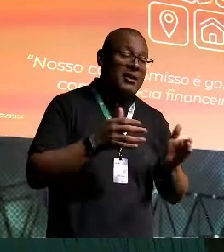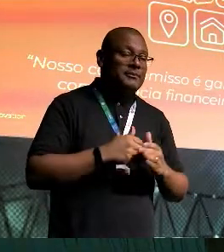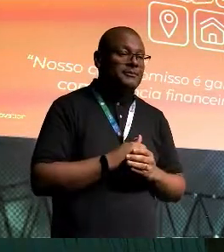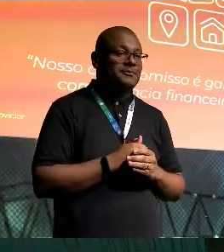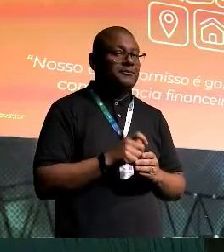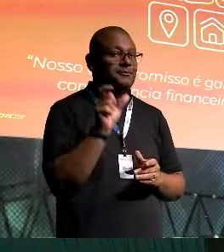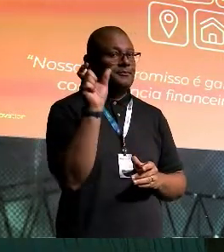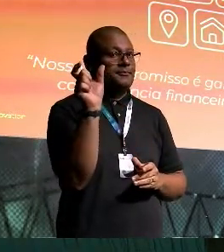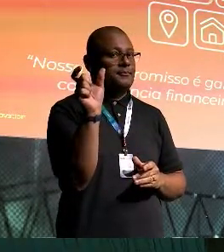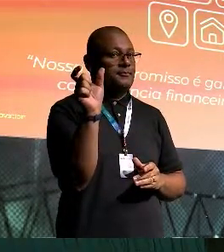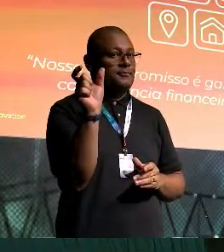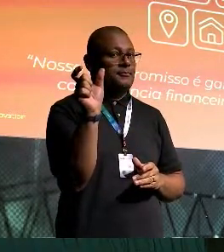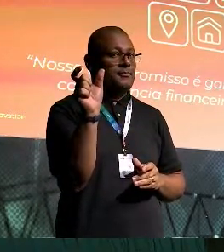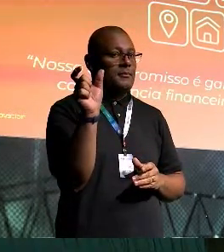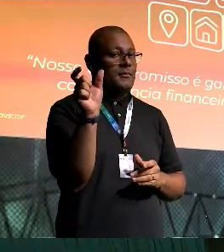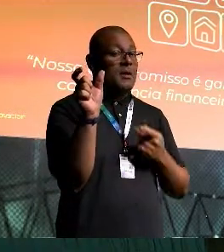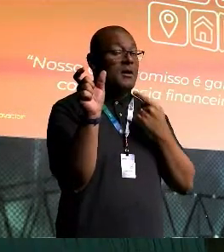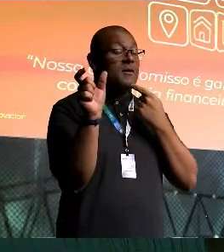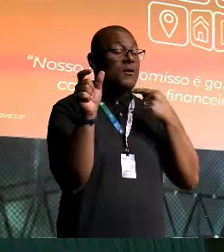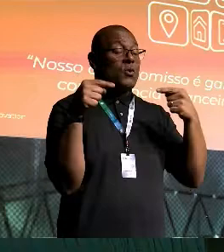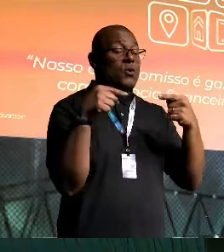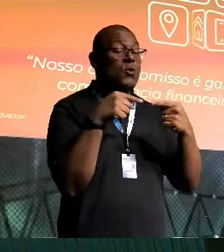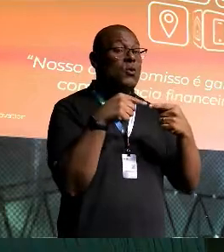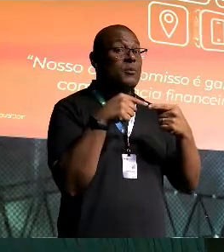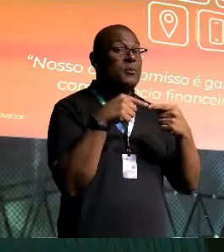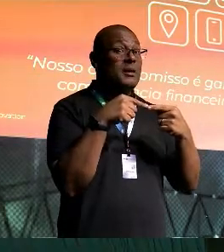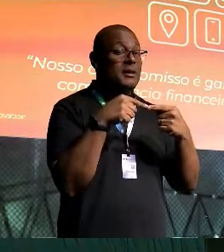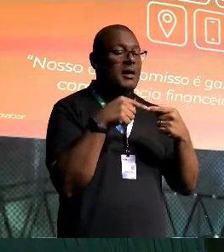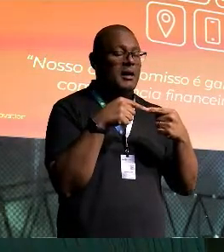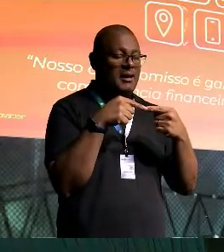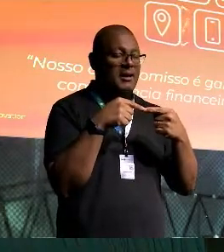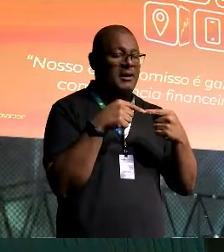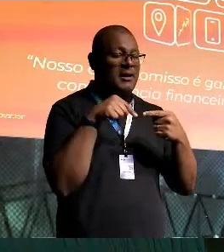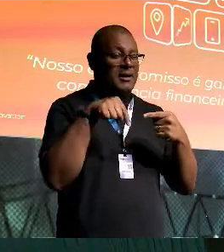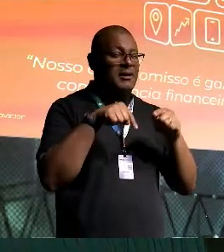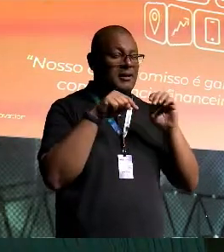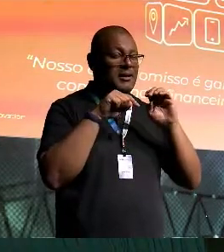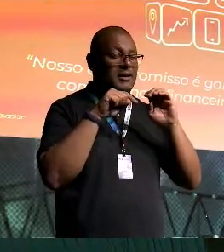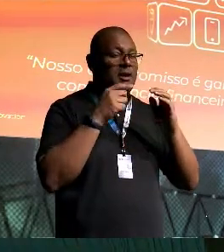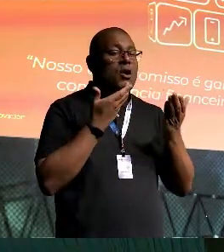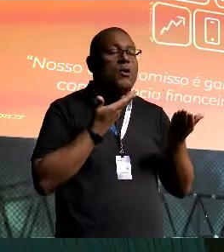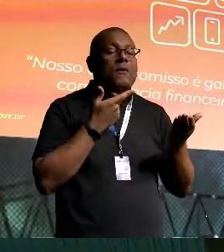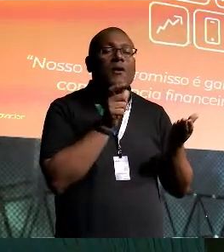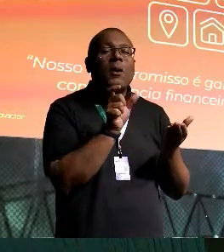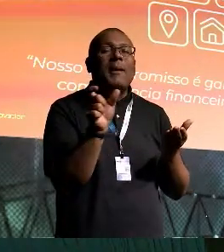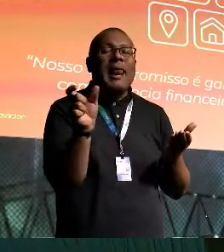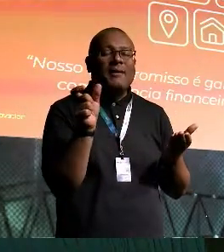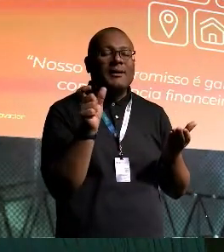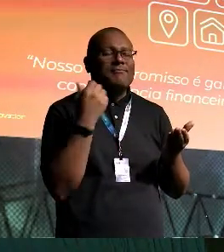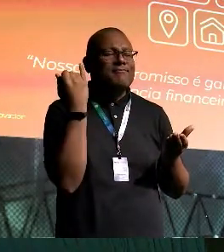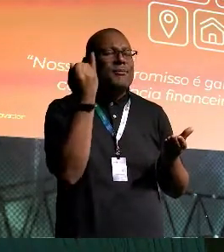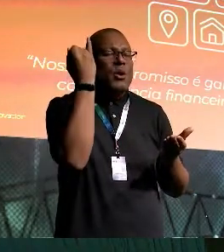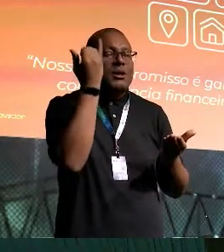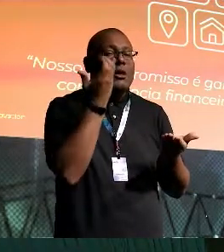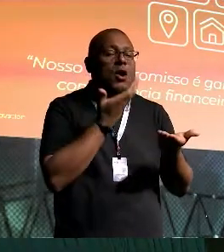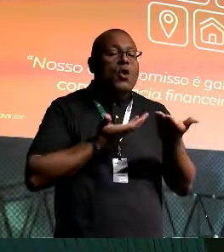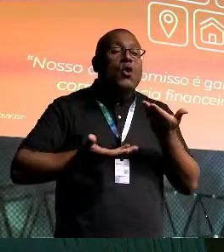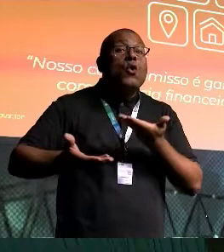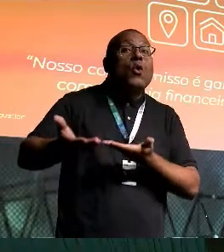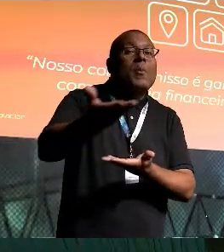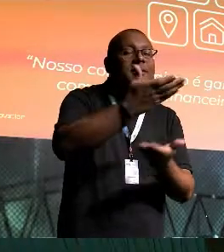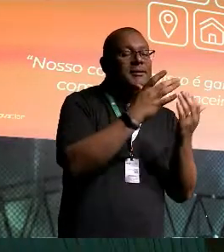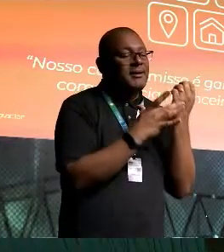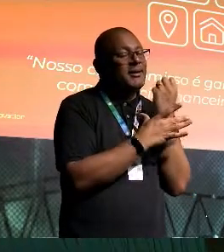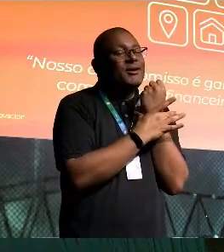a palavra-chave mágica, né, do evento, de compartilhar. Eu até refraseio aqui nosso grande compromisso, que não é